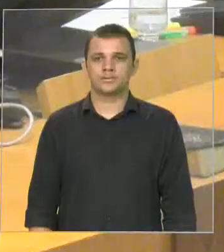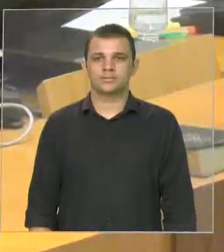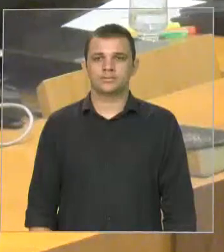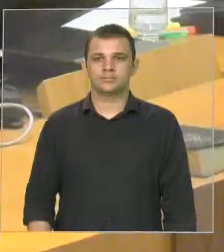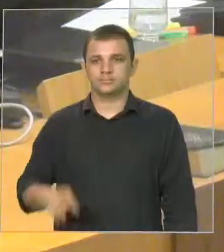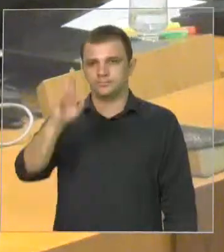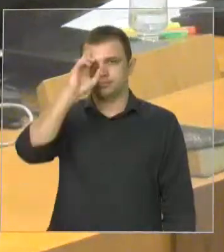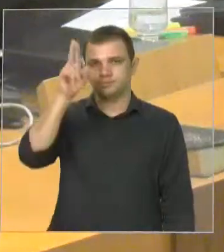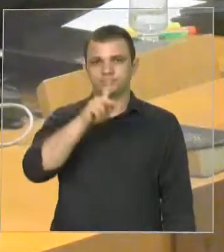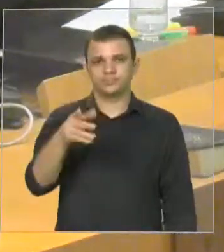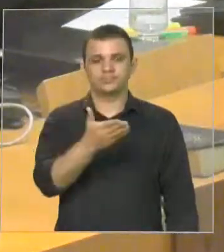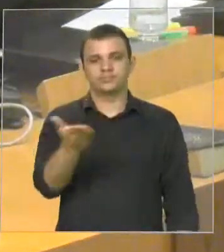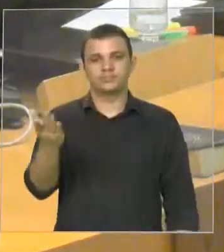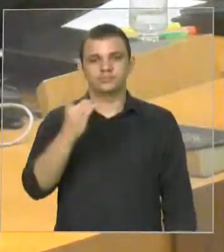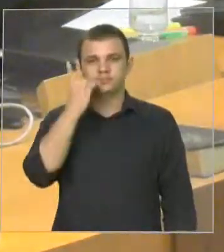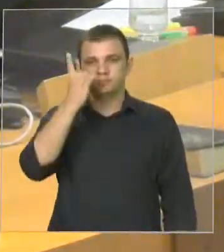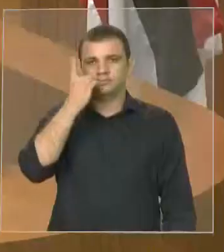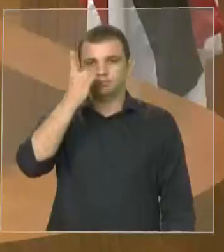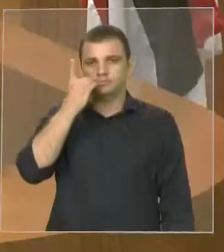Senhor presidente, senhores deputados,